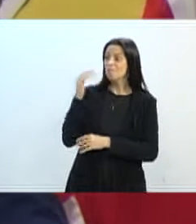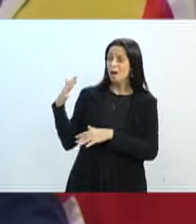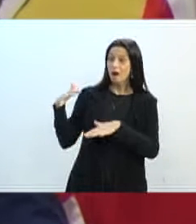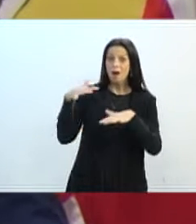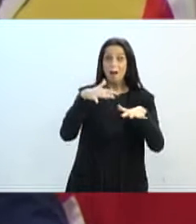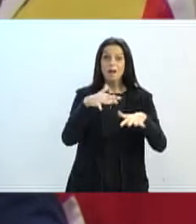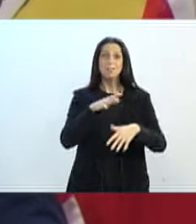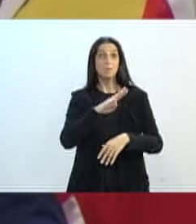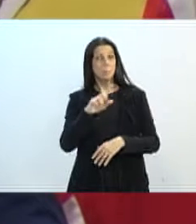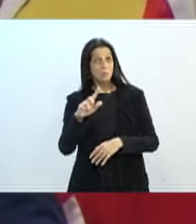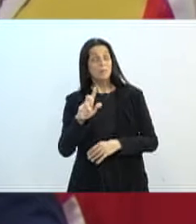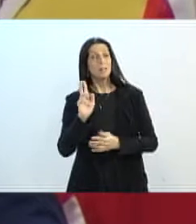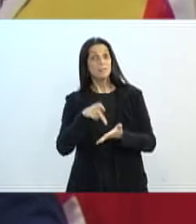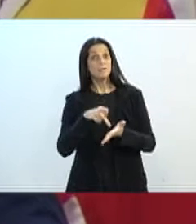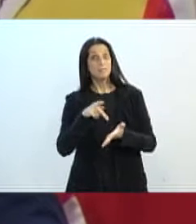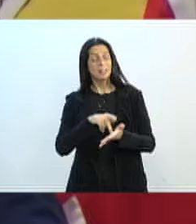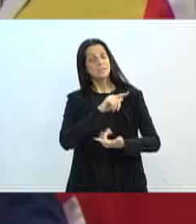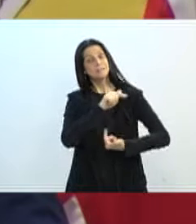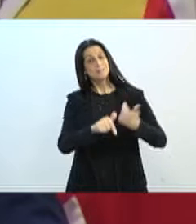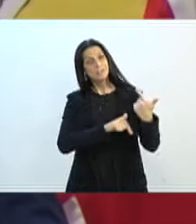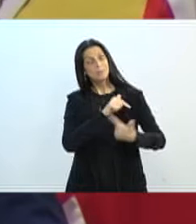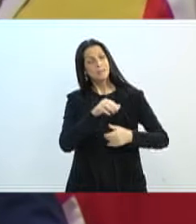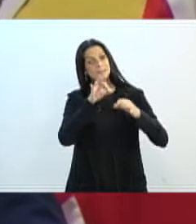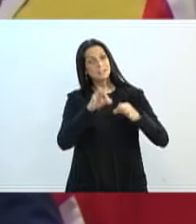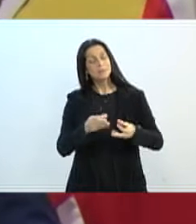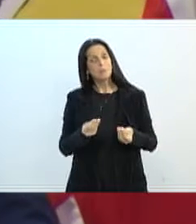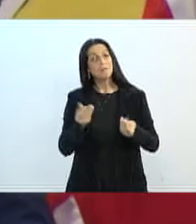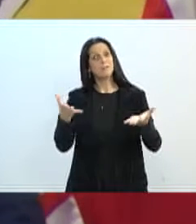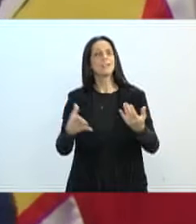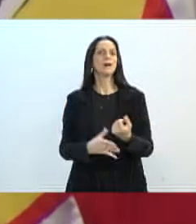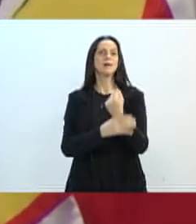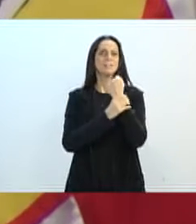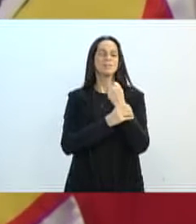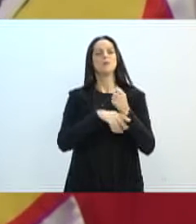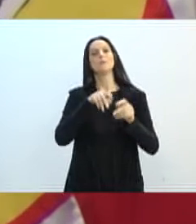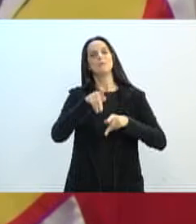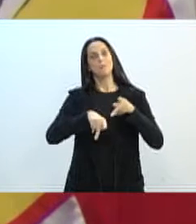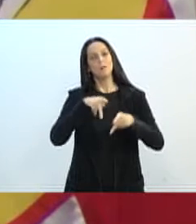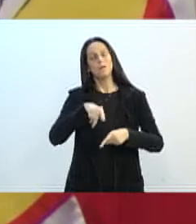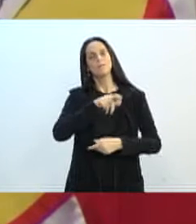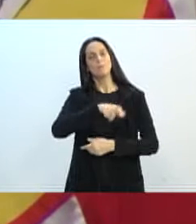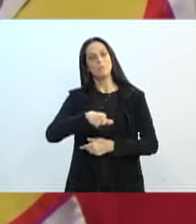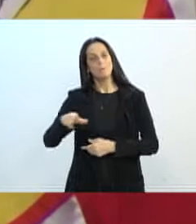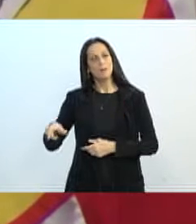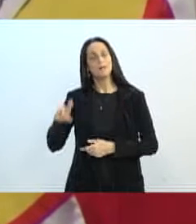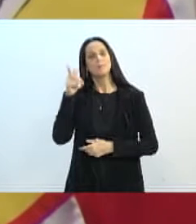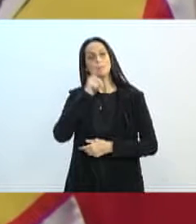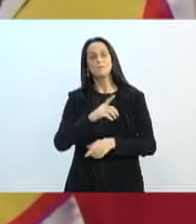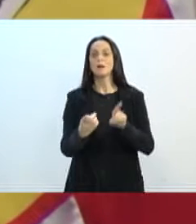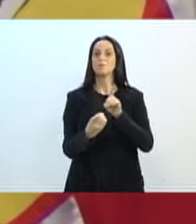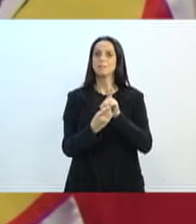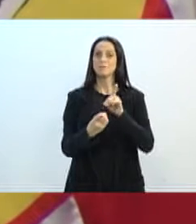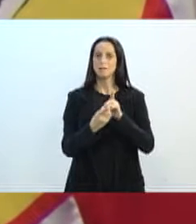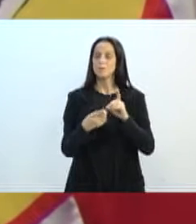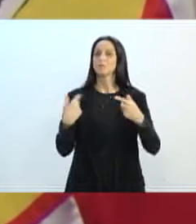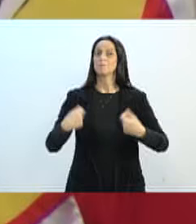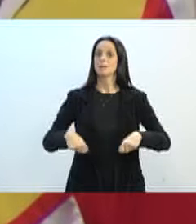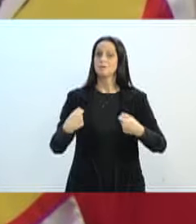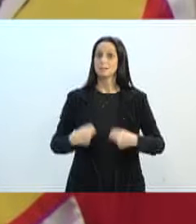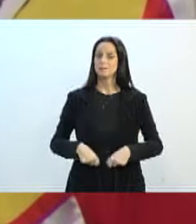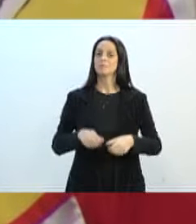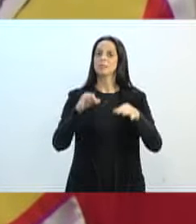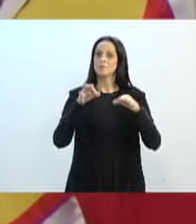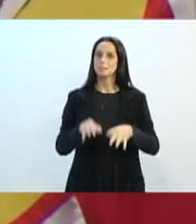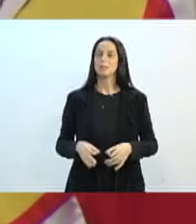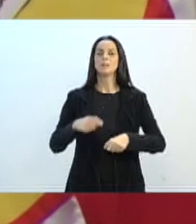de forma a garantir que a população receba o atendimento necessário num